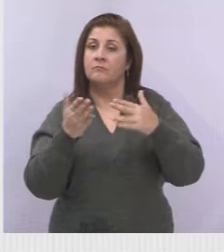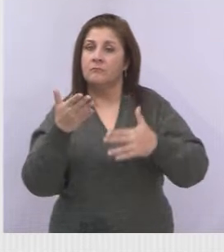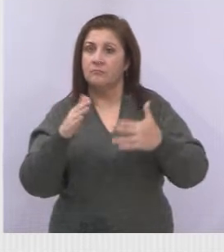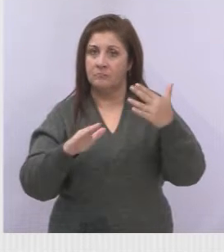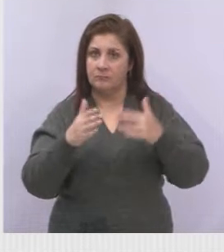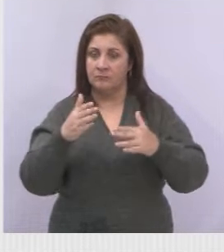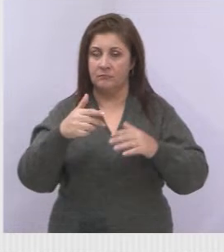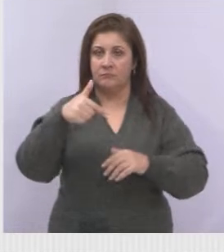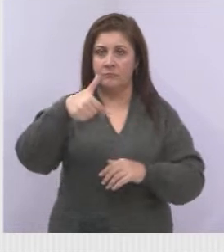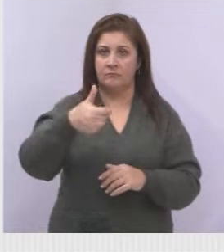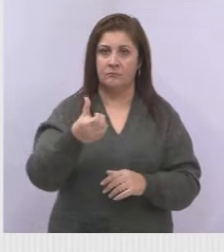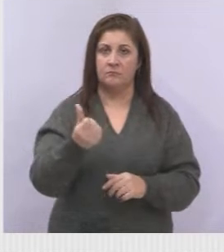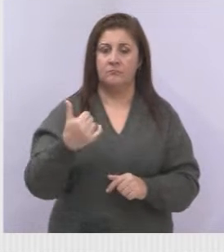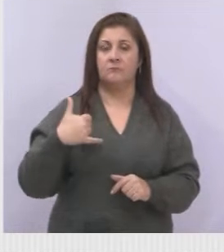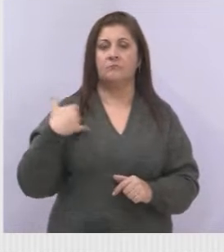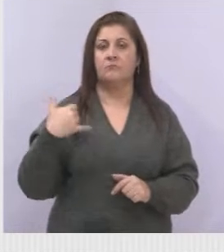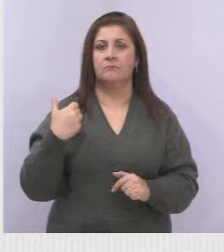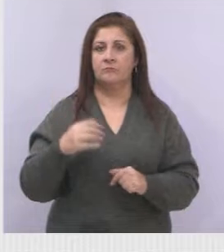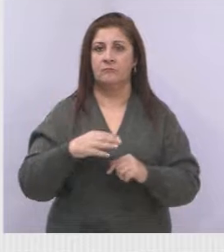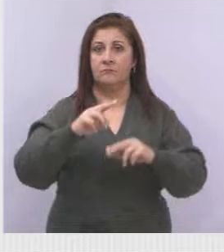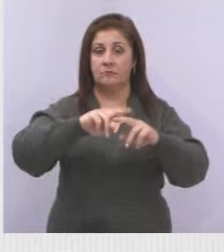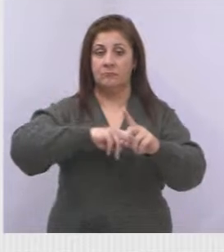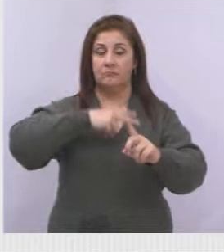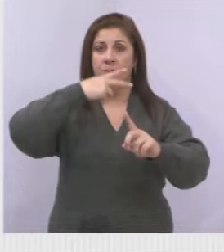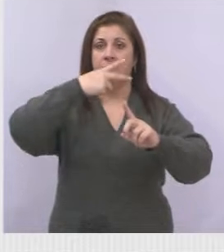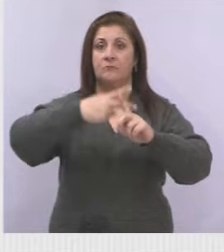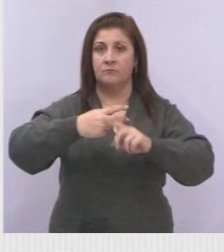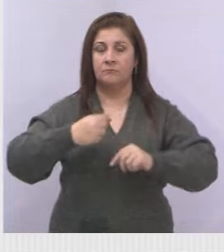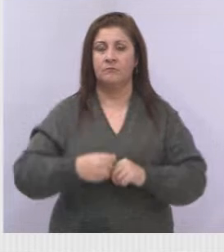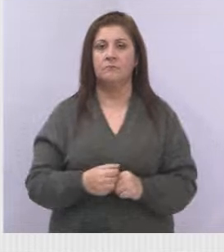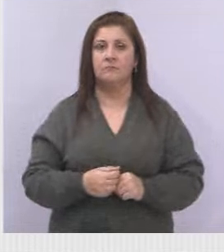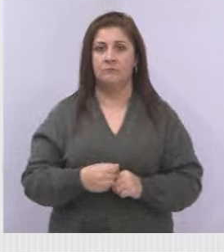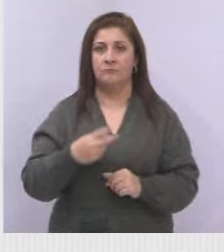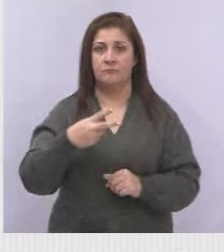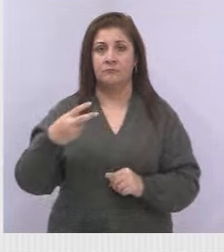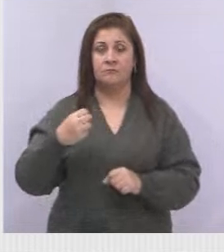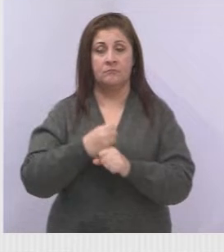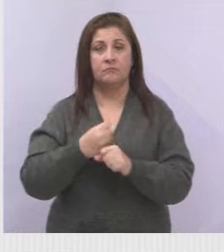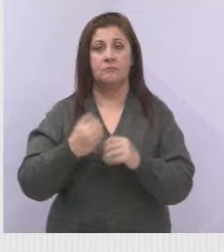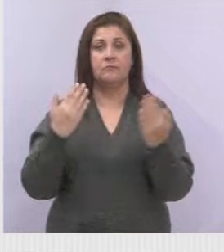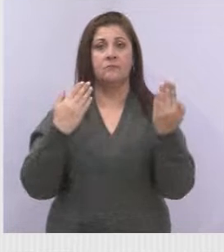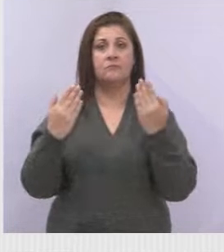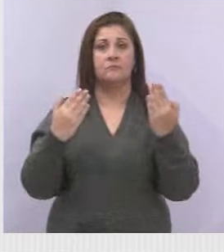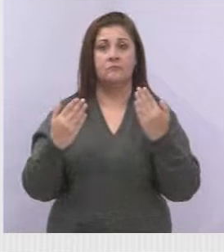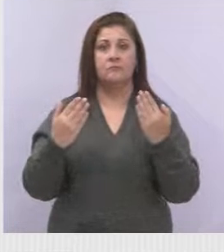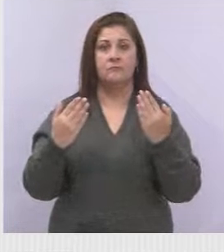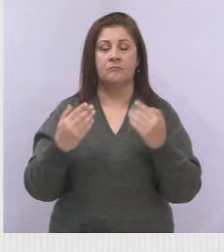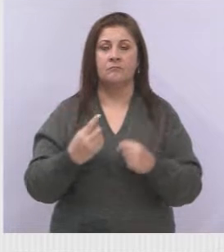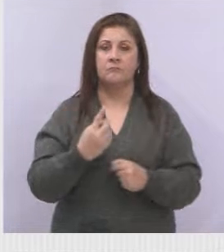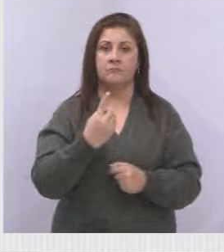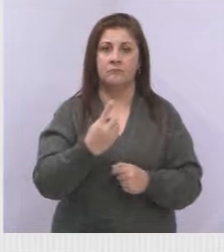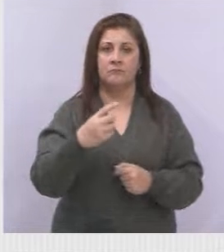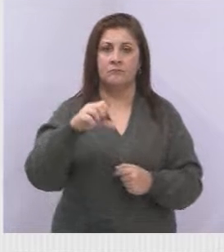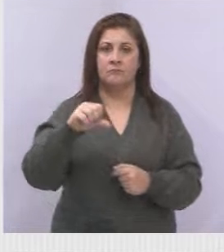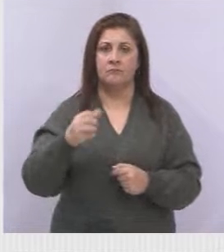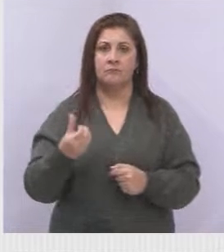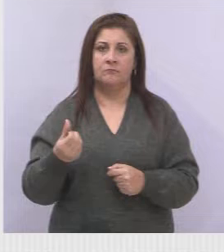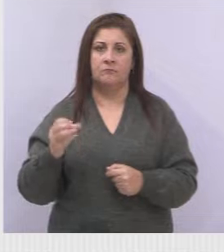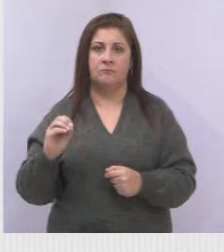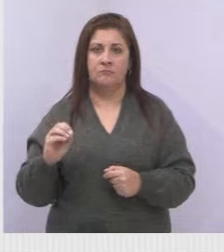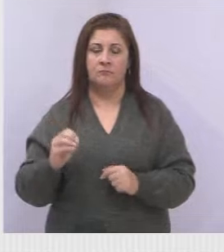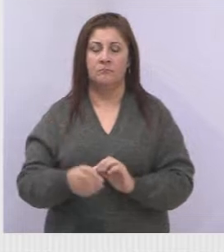anos, um salto de 22 anos em relação ao registro na década de